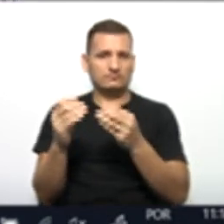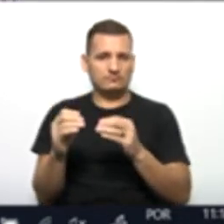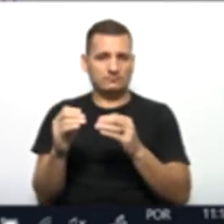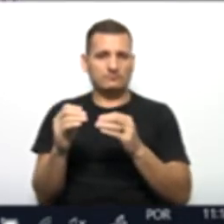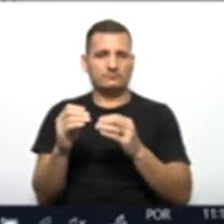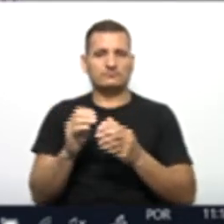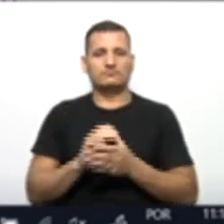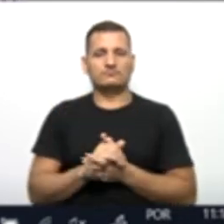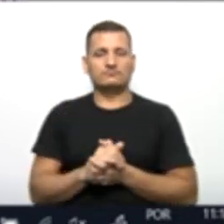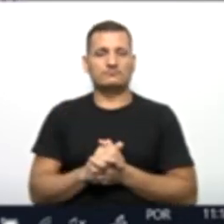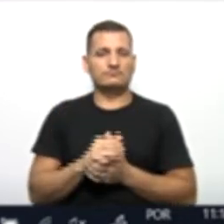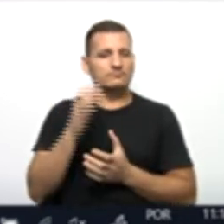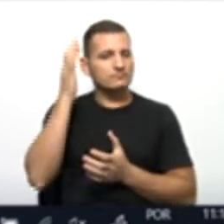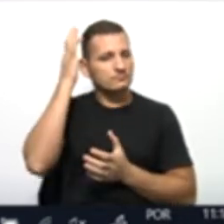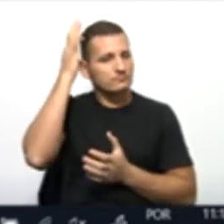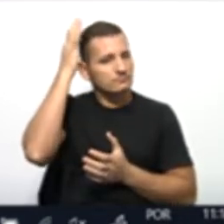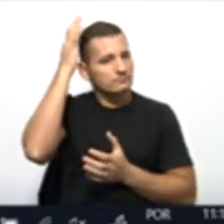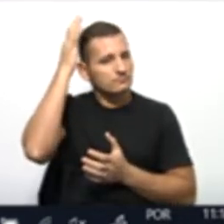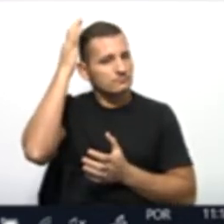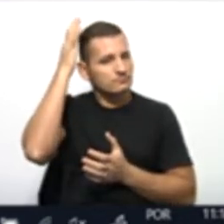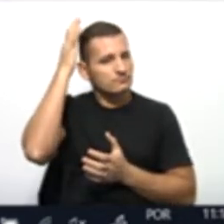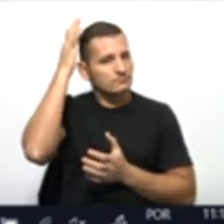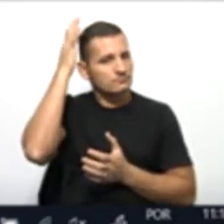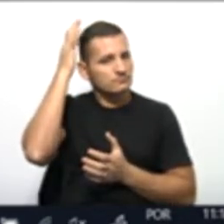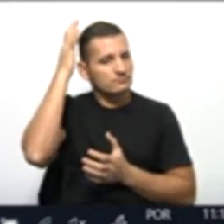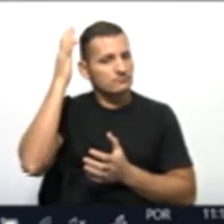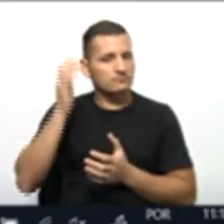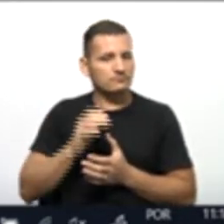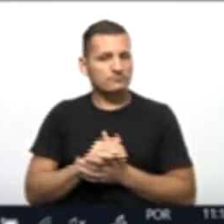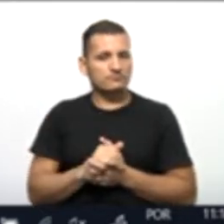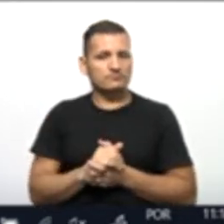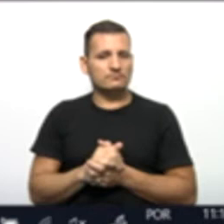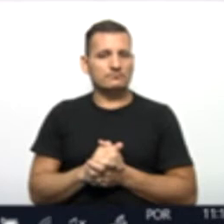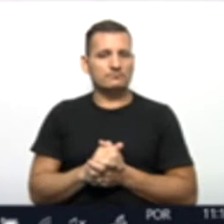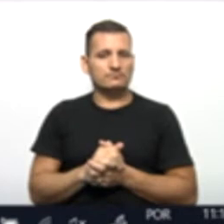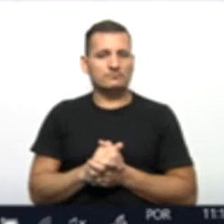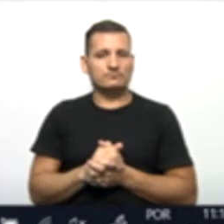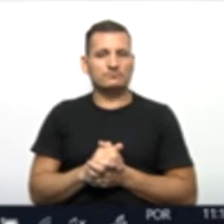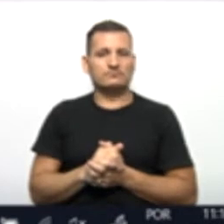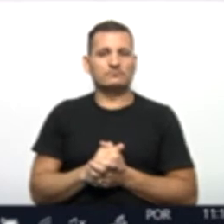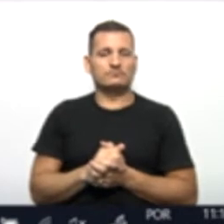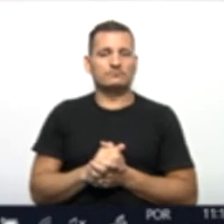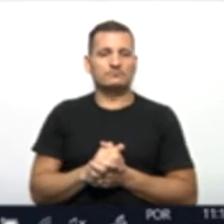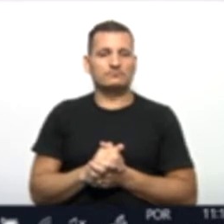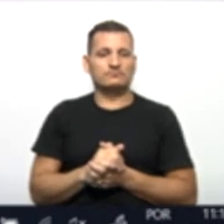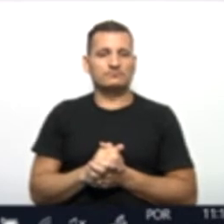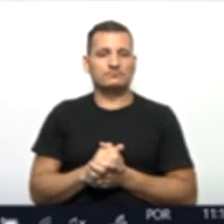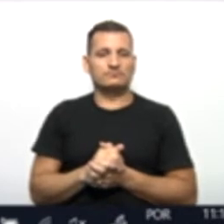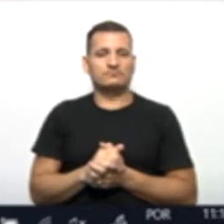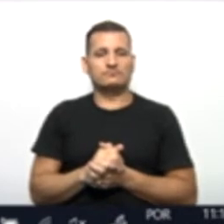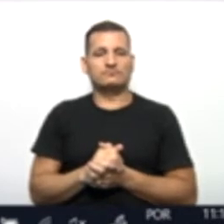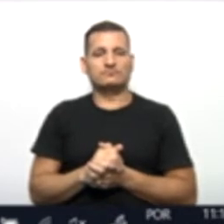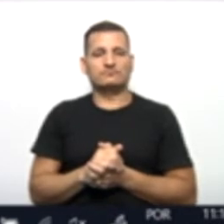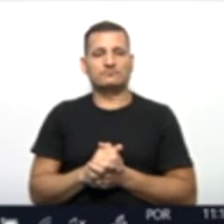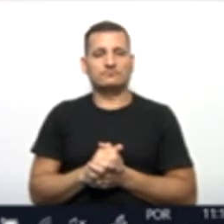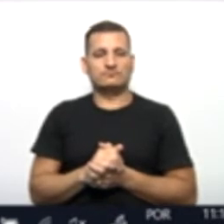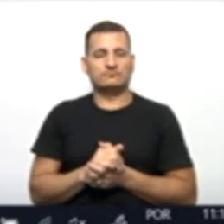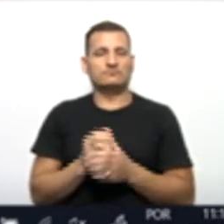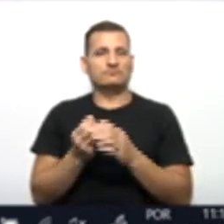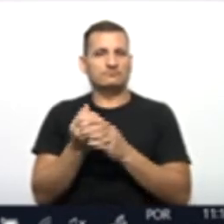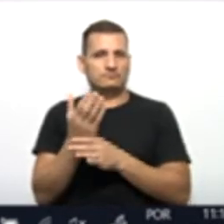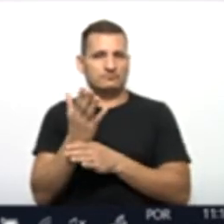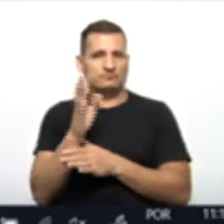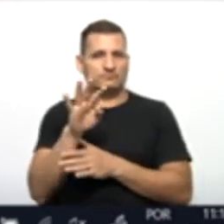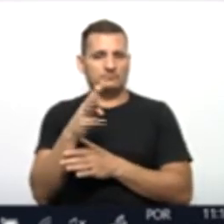tabela pa não vou criar aqui nossa tabela de novo cliquei vai puxar aquela função de criar